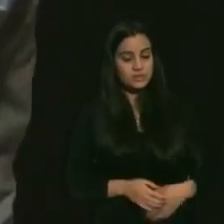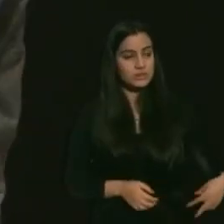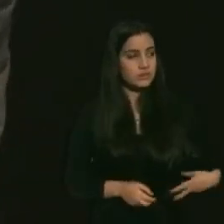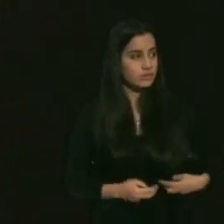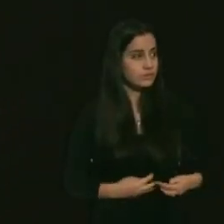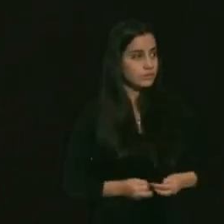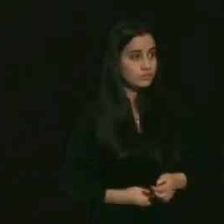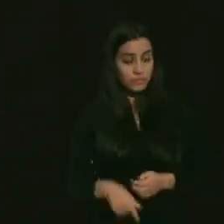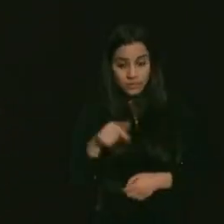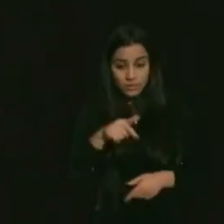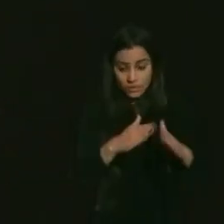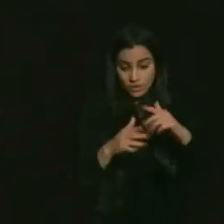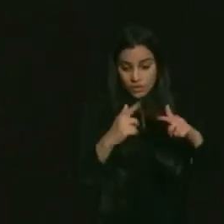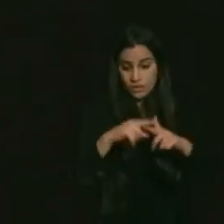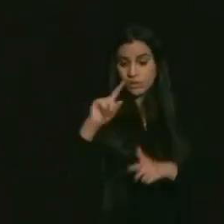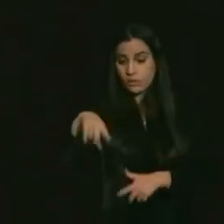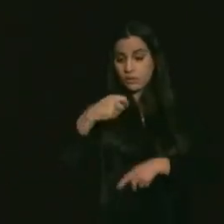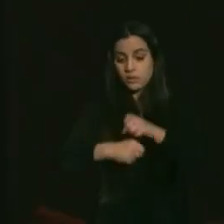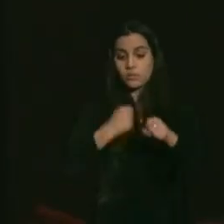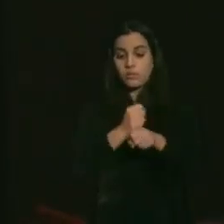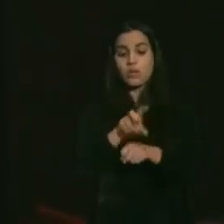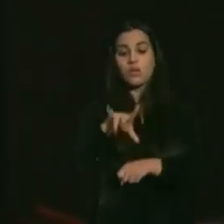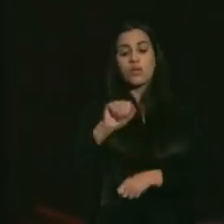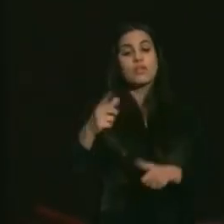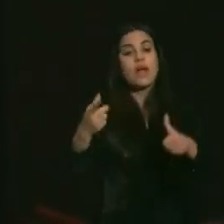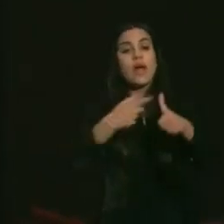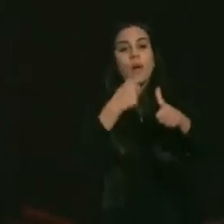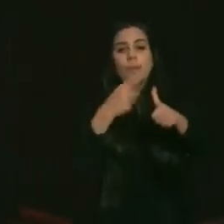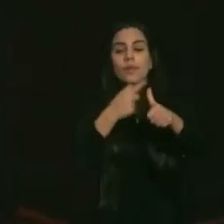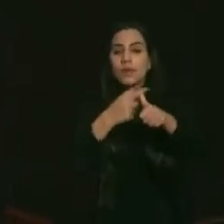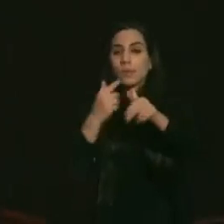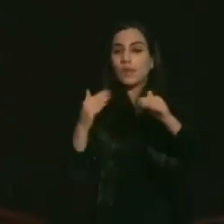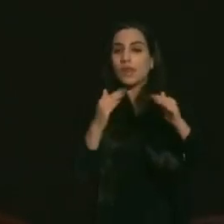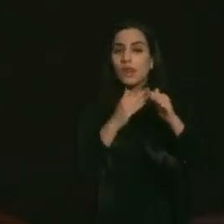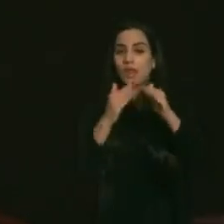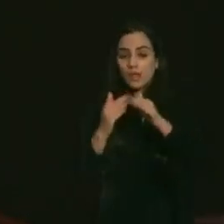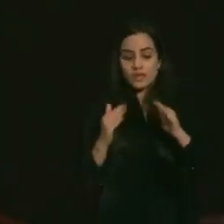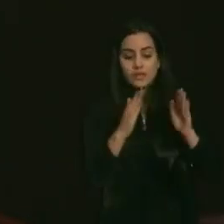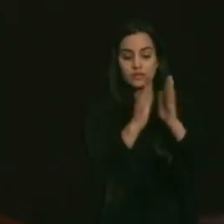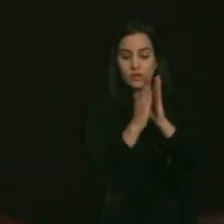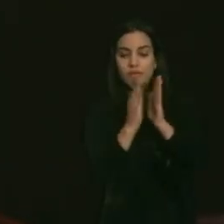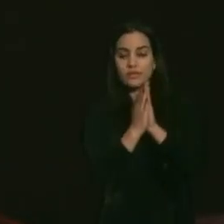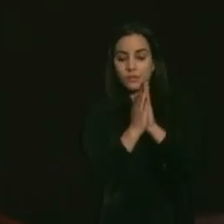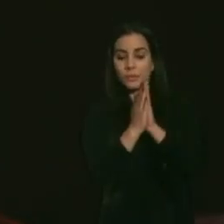Esta igreja, no próximo ano, vai ser a primeira casa de oração